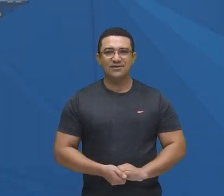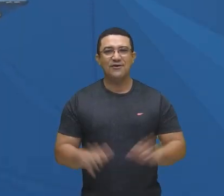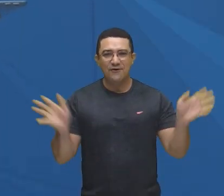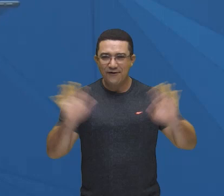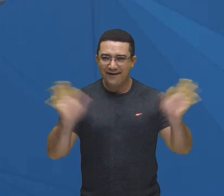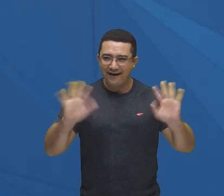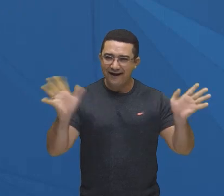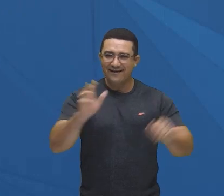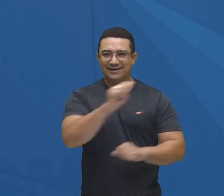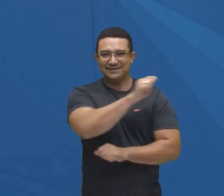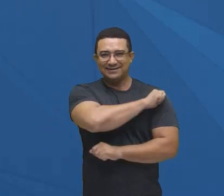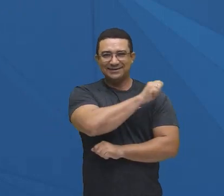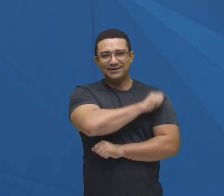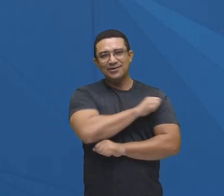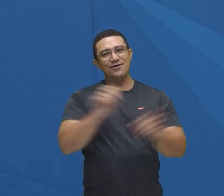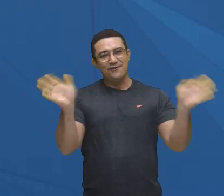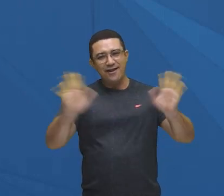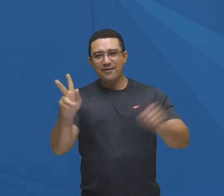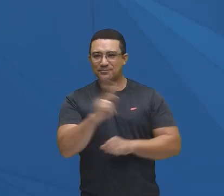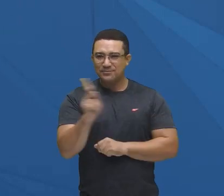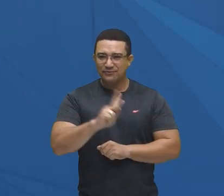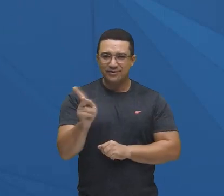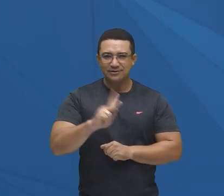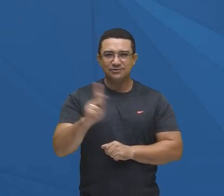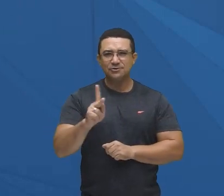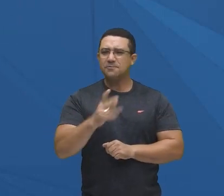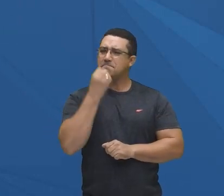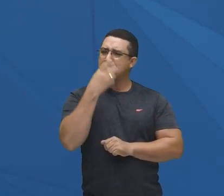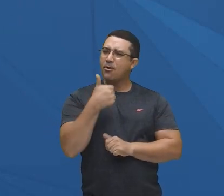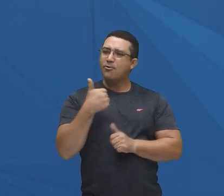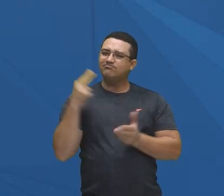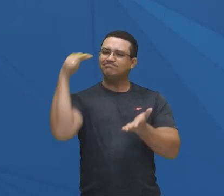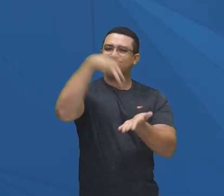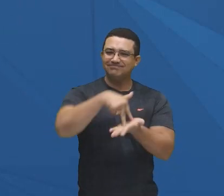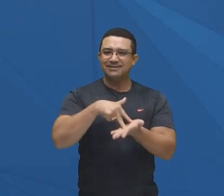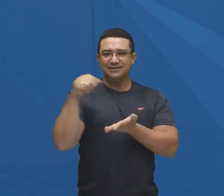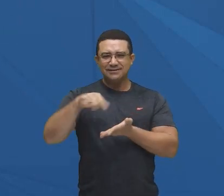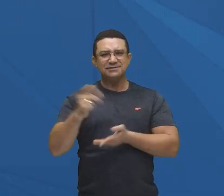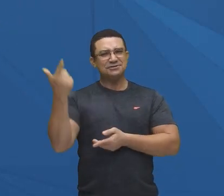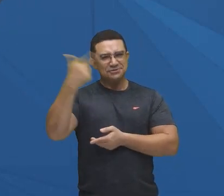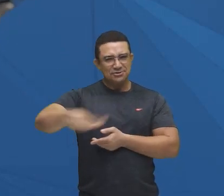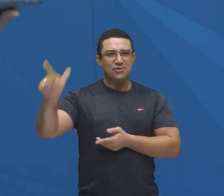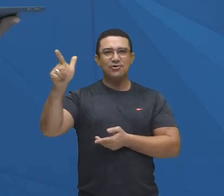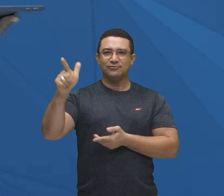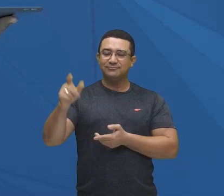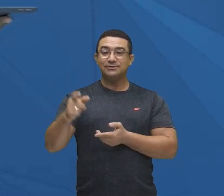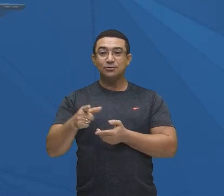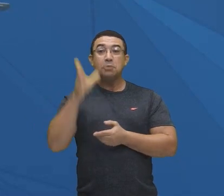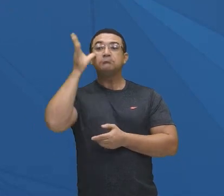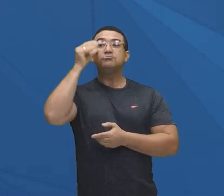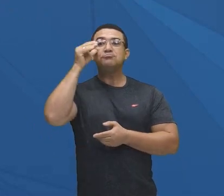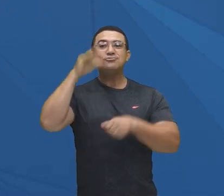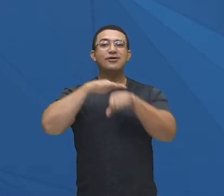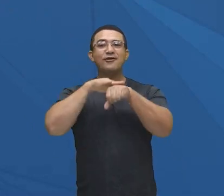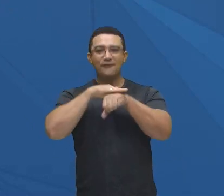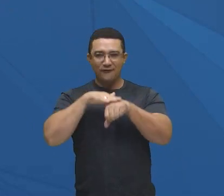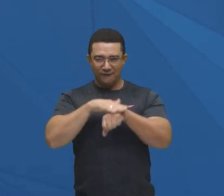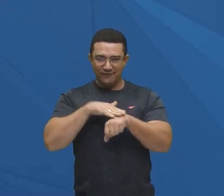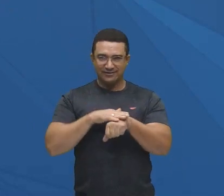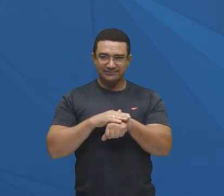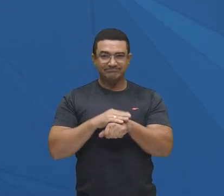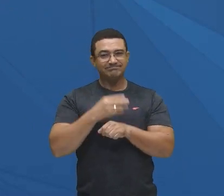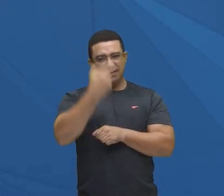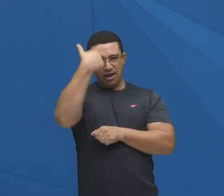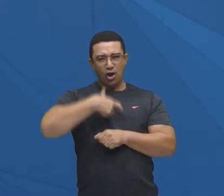Olá, alunos! Olá, professores! Muito bom estar aqui com vocês novamente para mais um Espia essa Conversa. Eu sou a